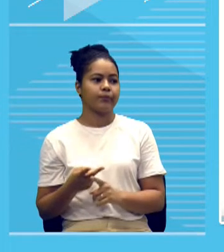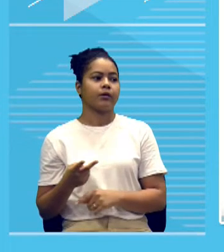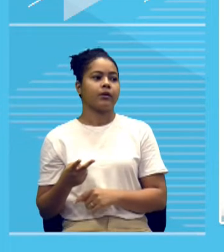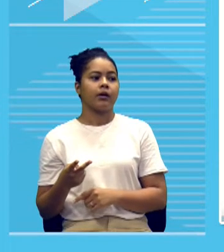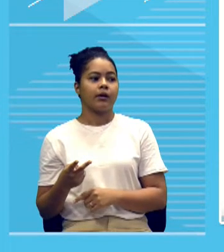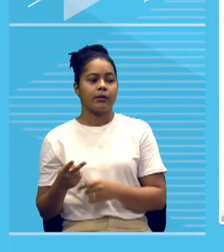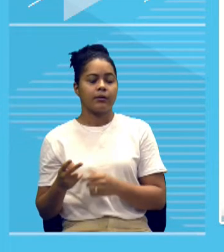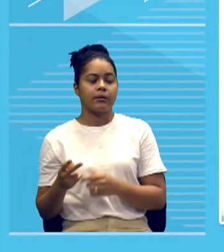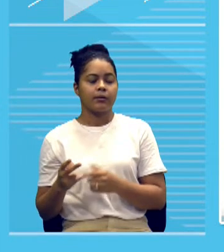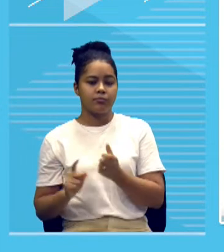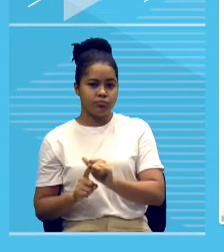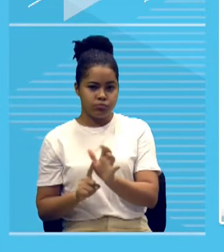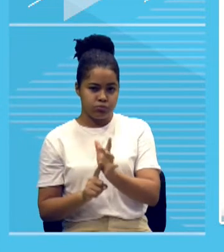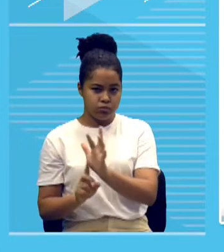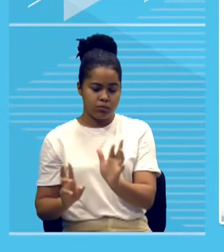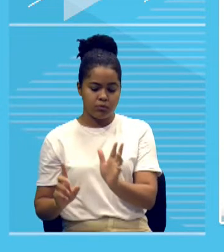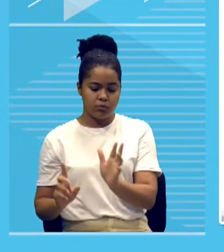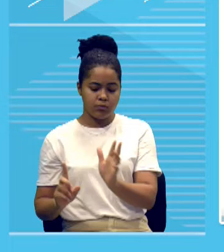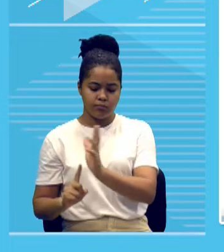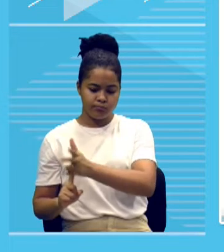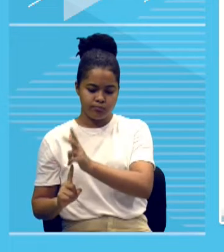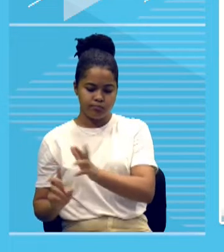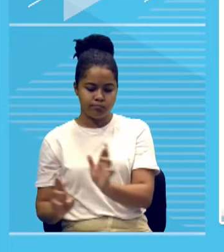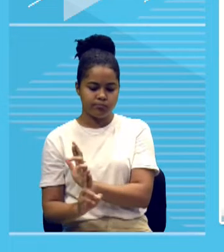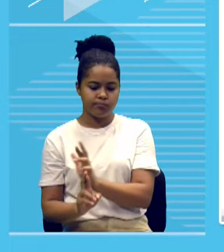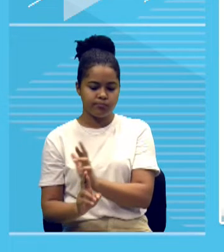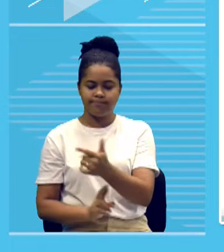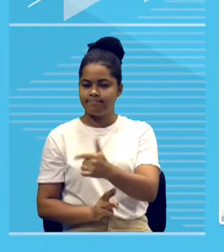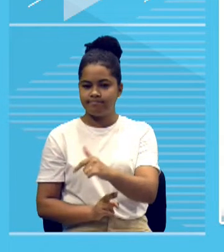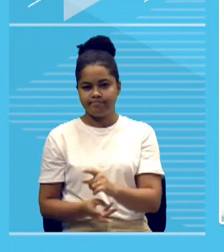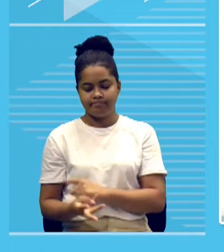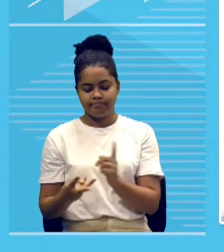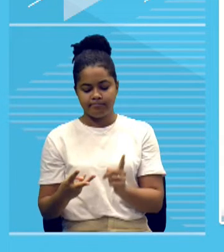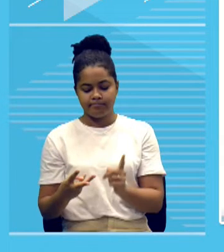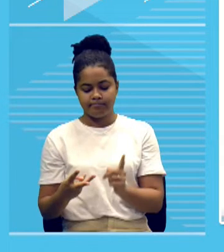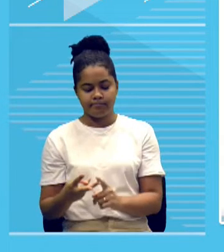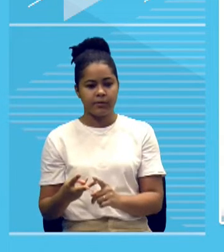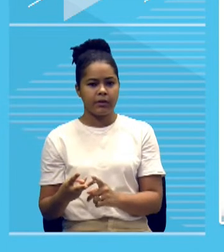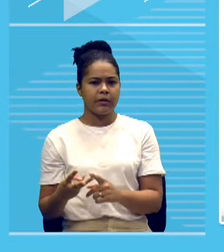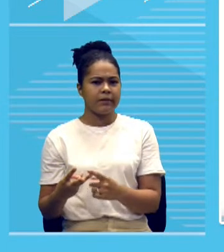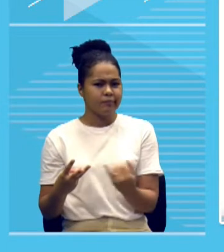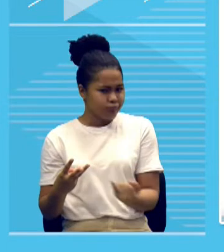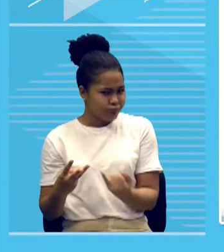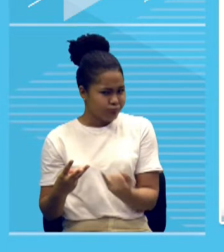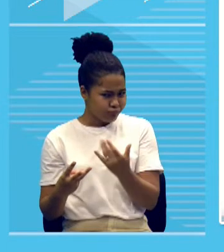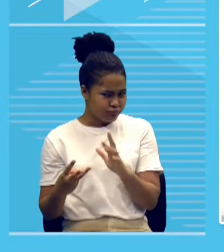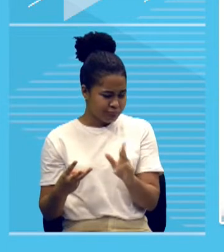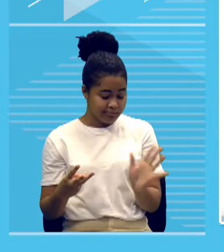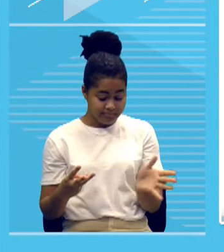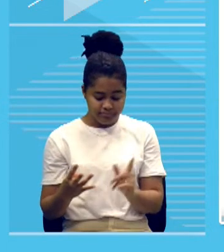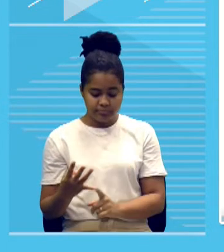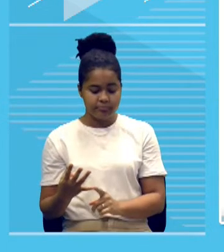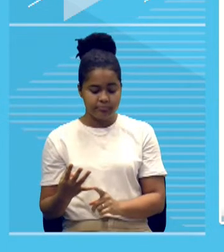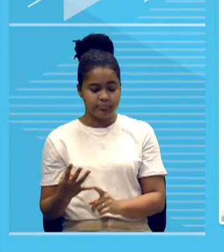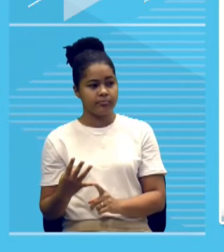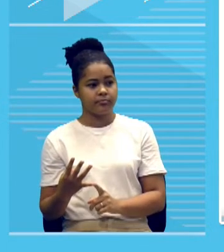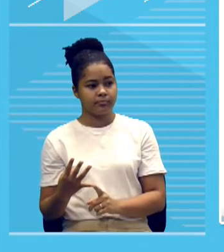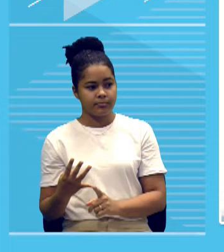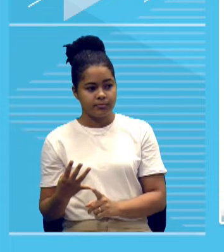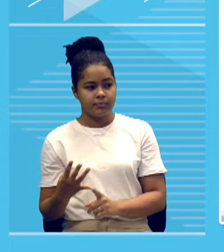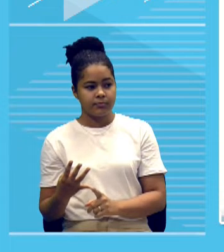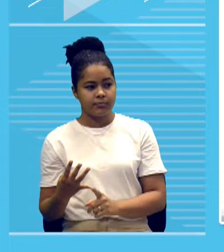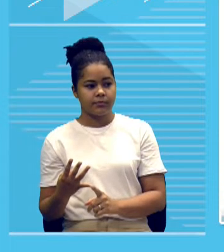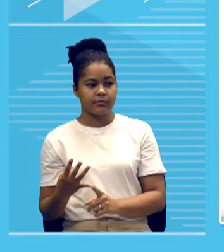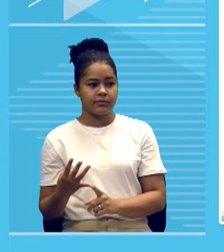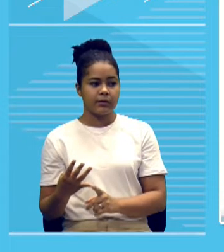importante aquário é uma fonte mais barata comparada às tradicionais a quinta escassez de manutenção